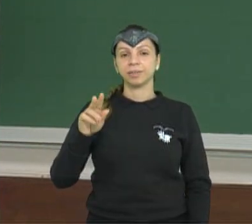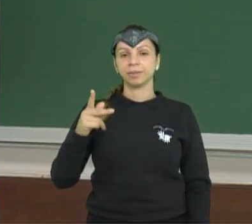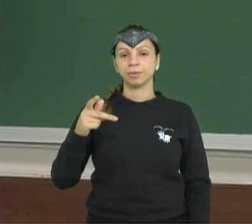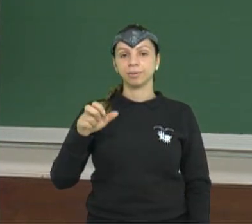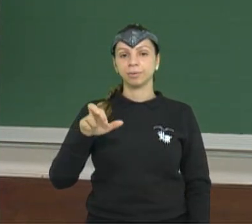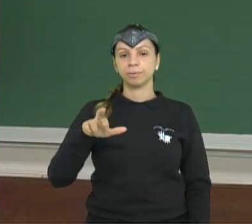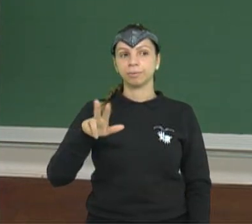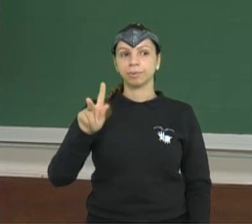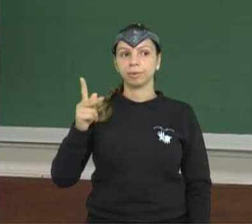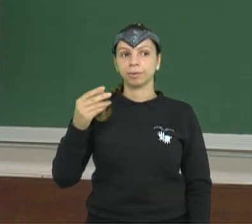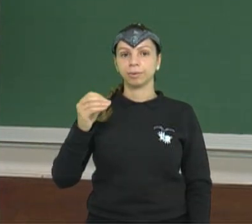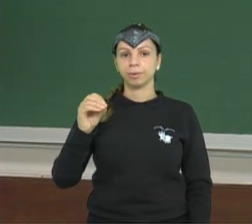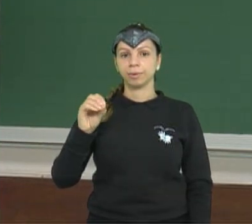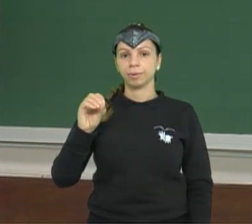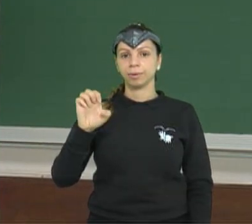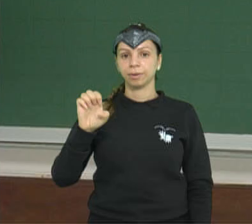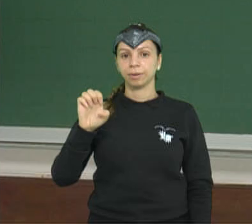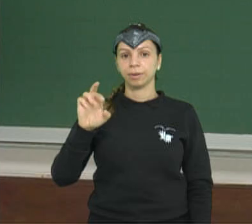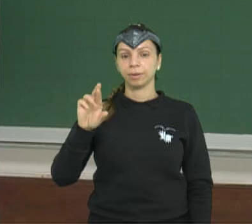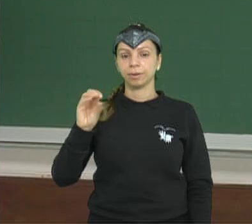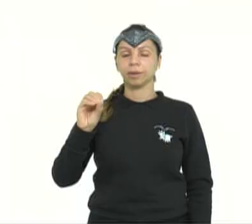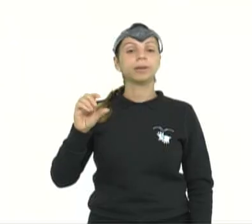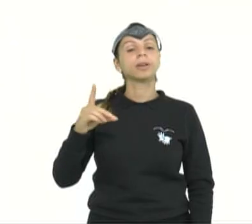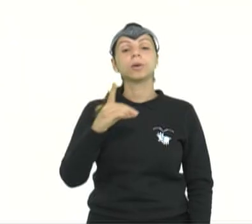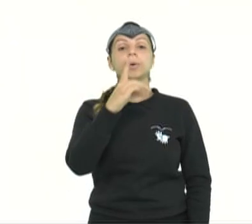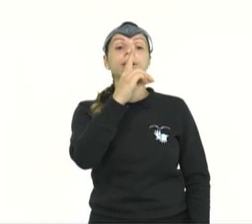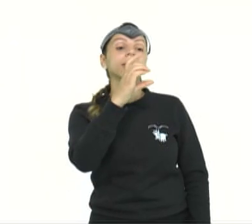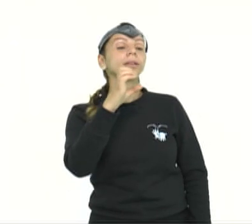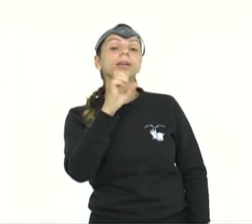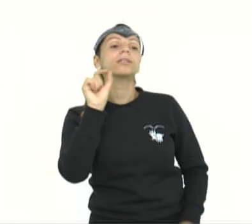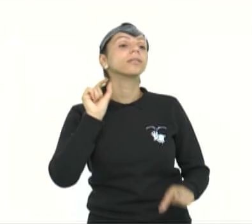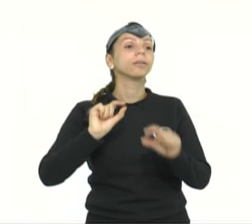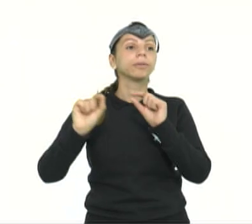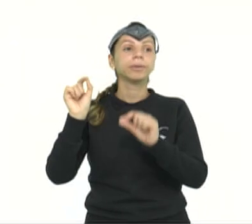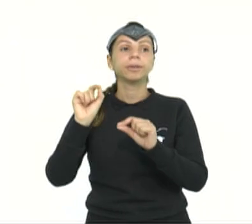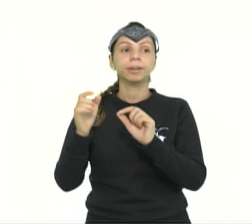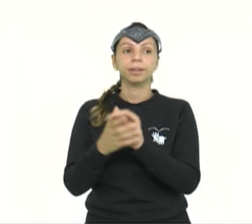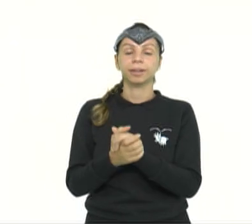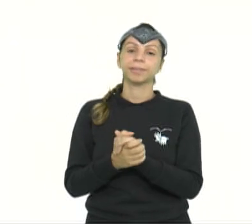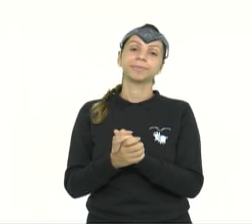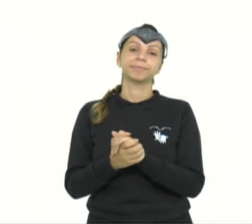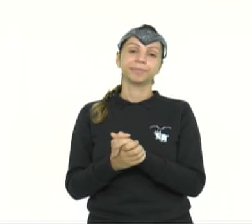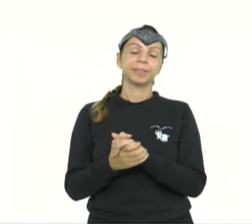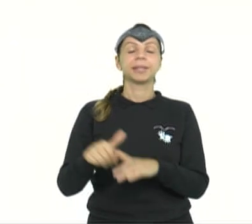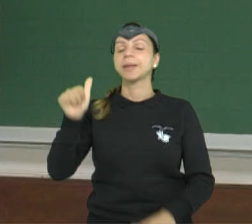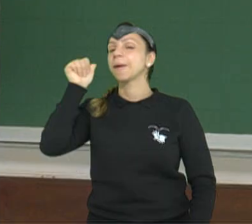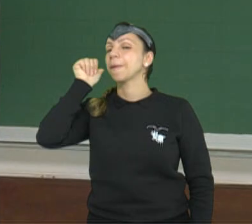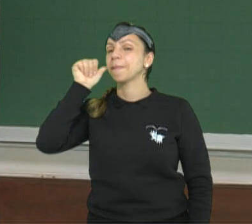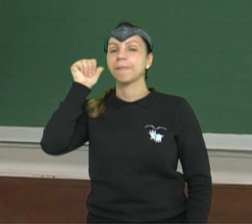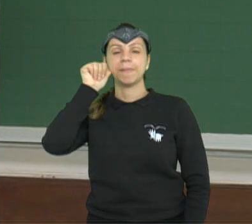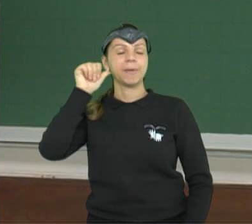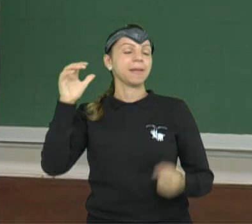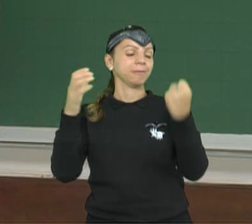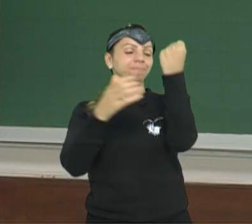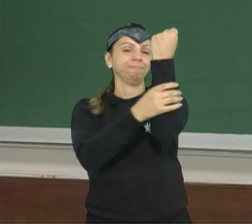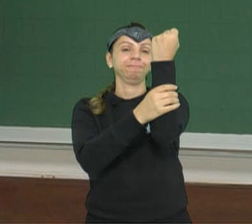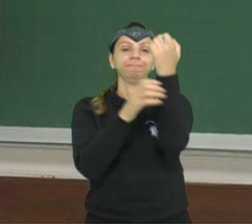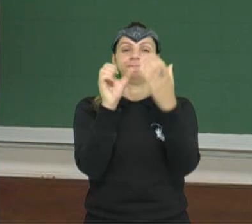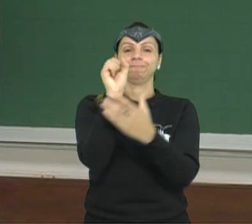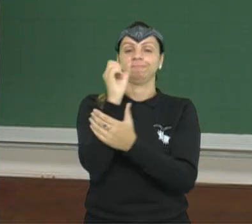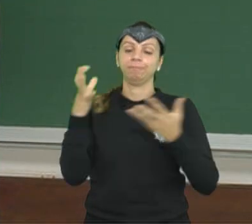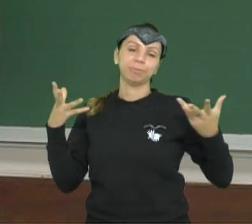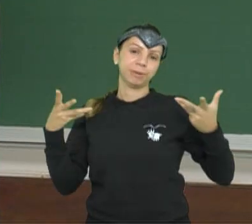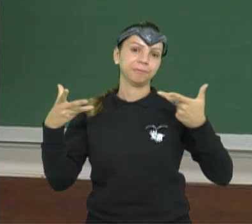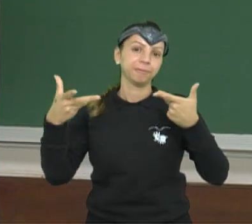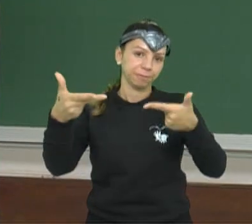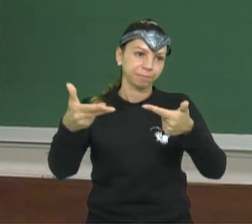quem é da DC é a nossa Wonder Woman, essa mulher maravilhosa, né? Vamos